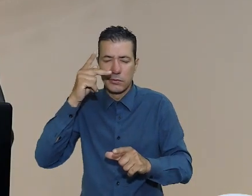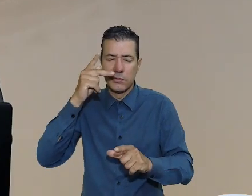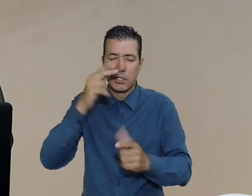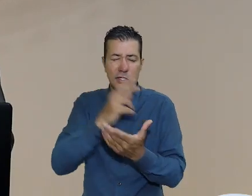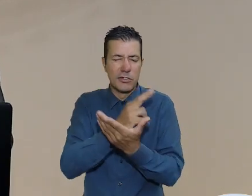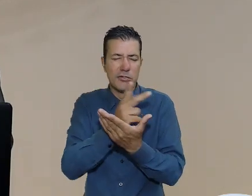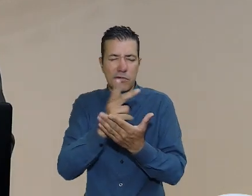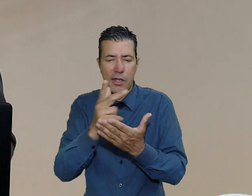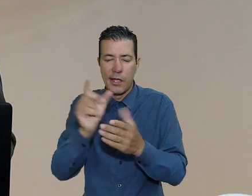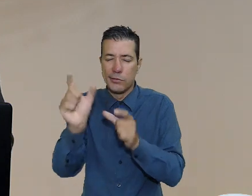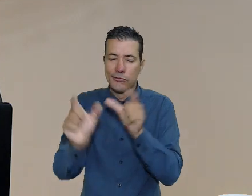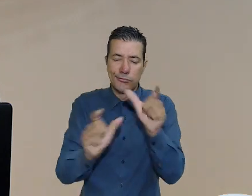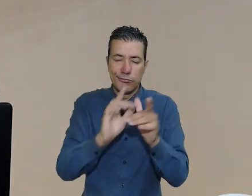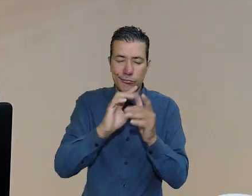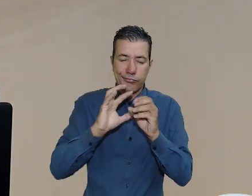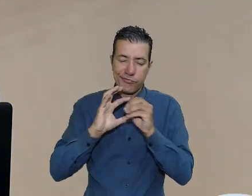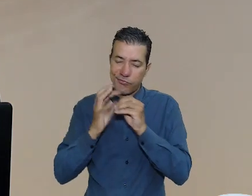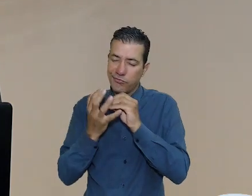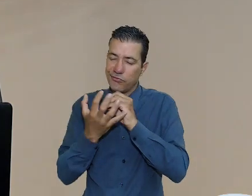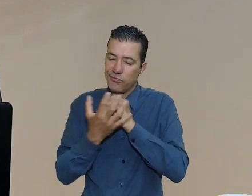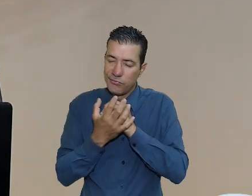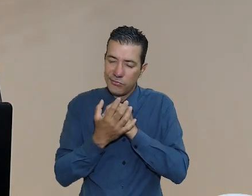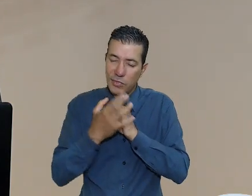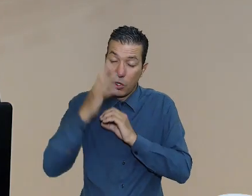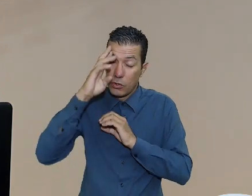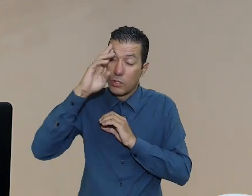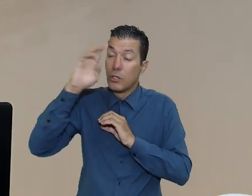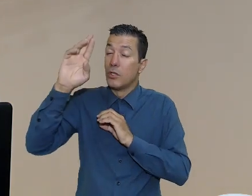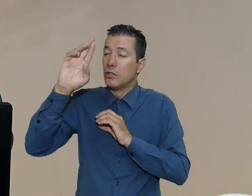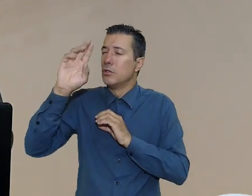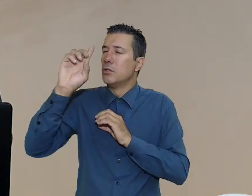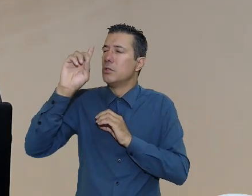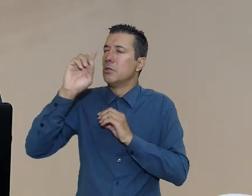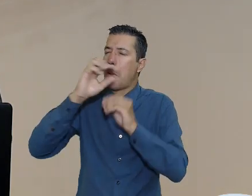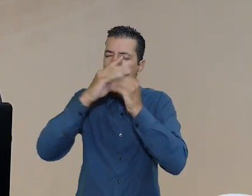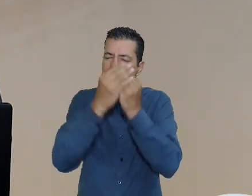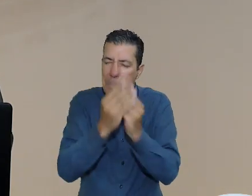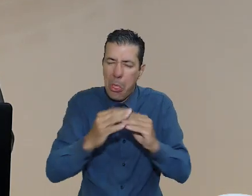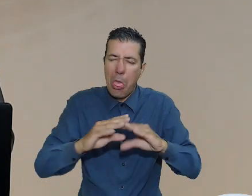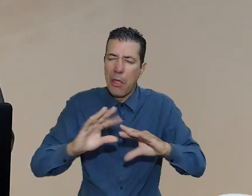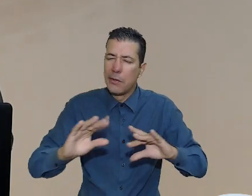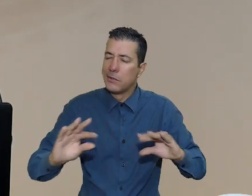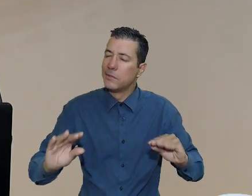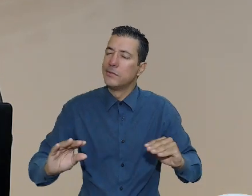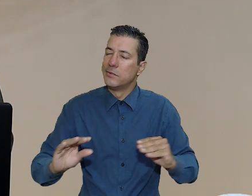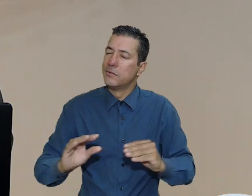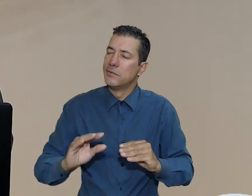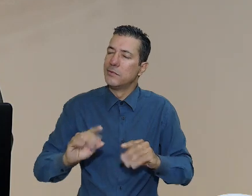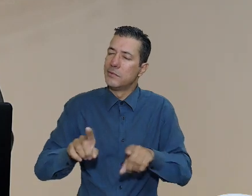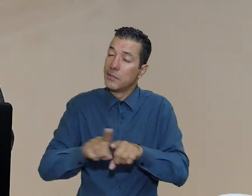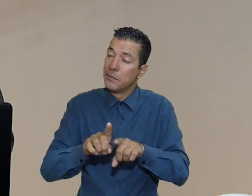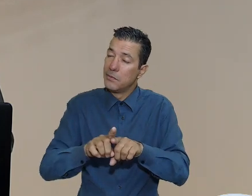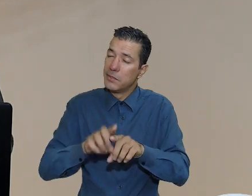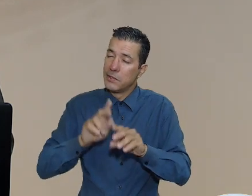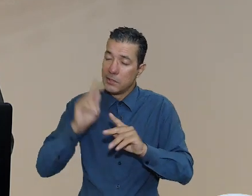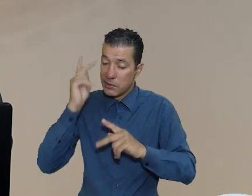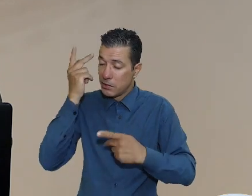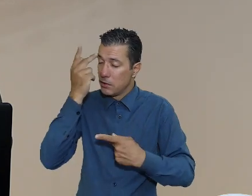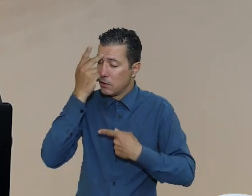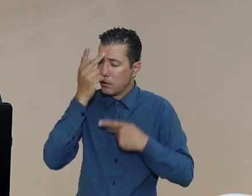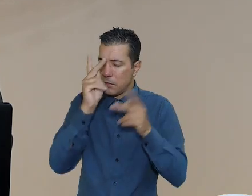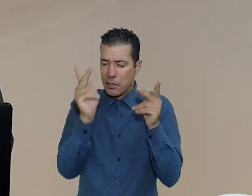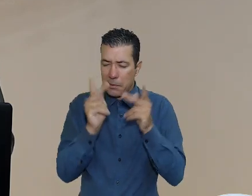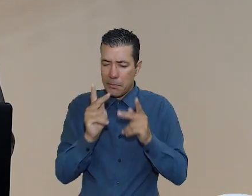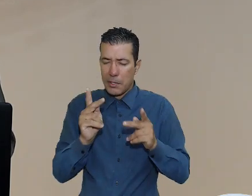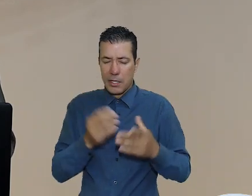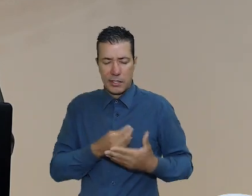outras que estão contaminadas. Ó Senhor, cure cada uma delas. Restaure, ó Deus, a paz entre